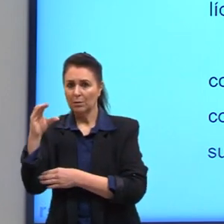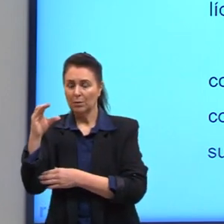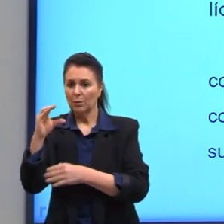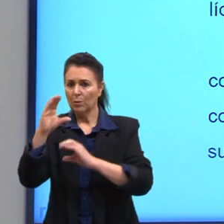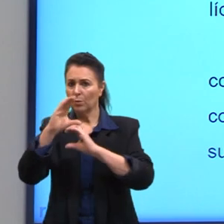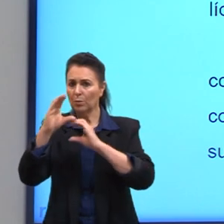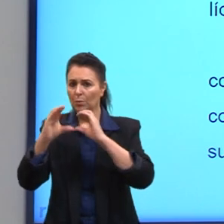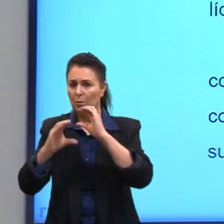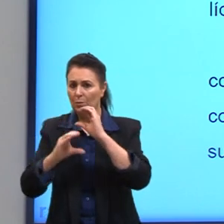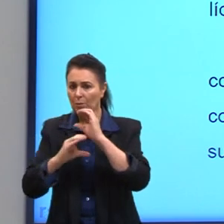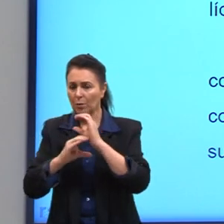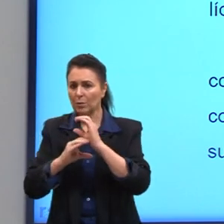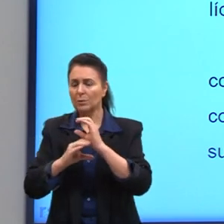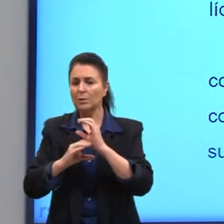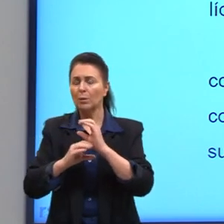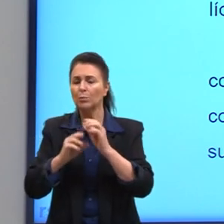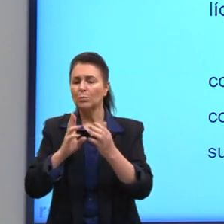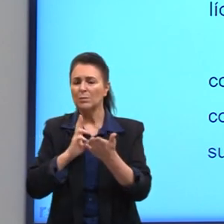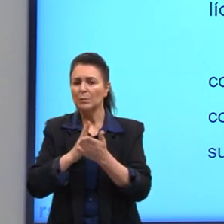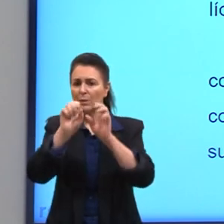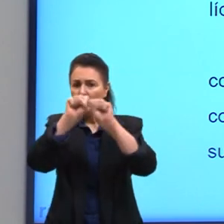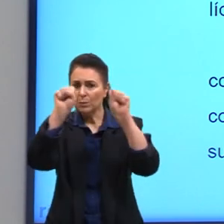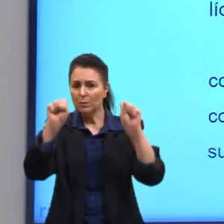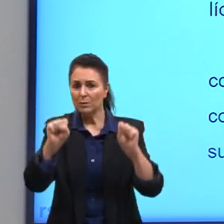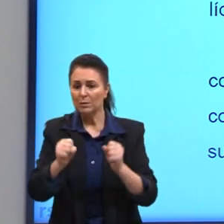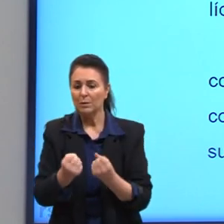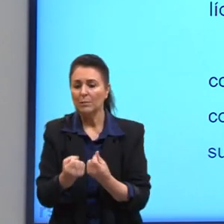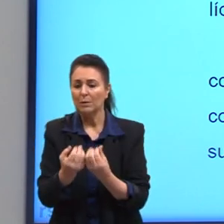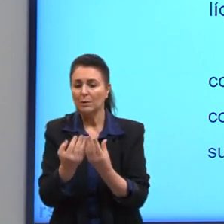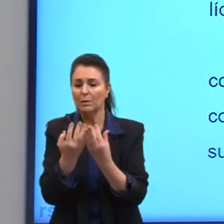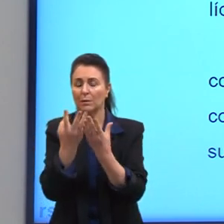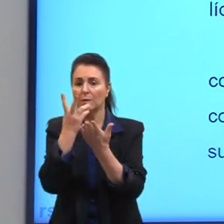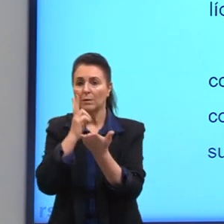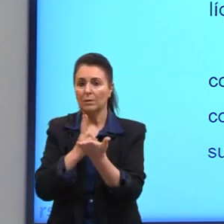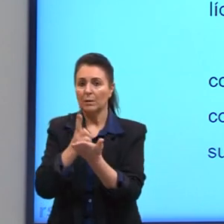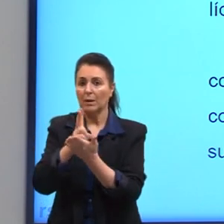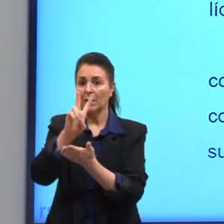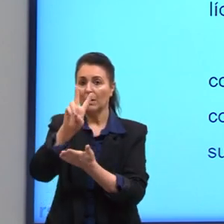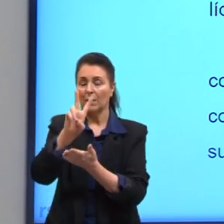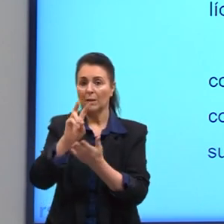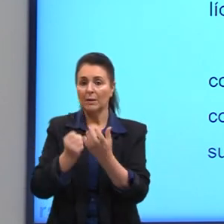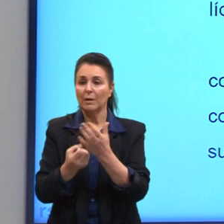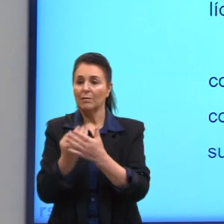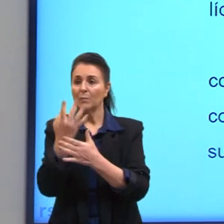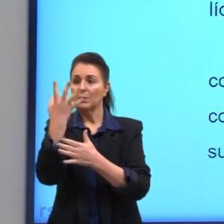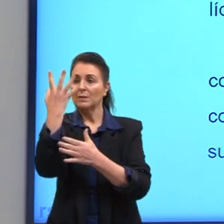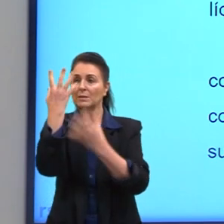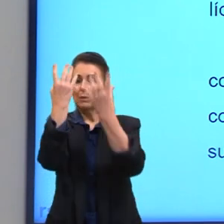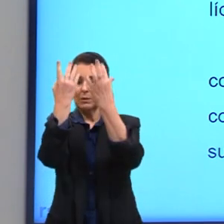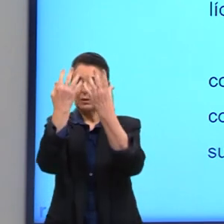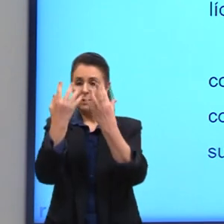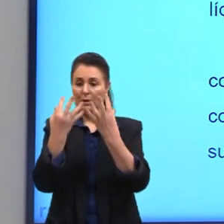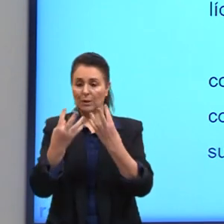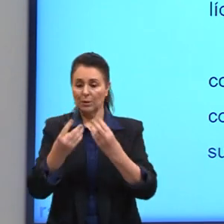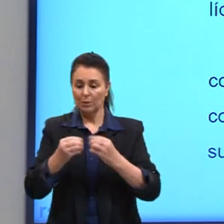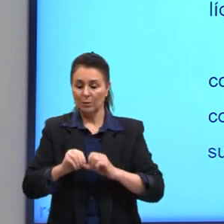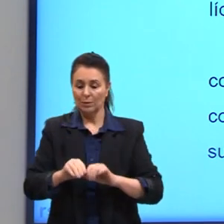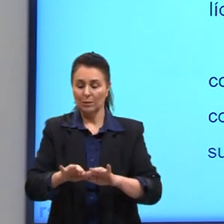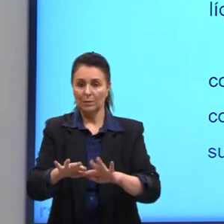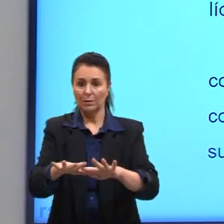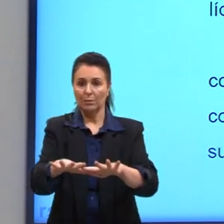estão um sistema constante de evaporação e condensação né que essa parte de vaporização e condensação ou seja estão